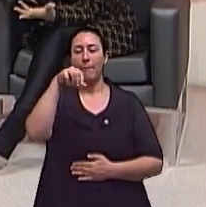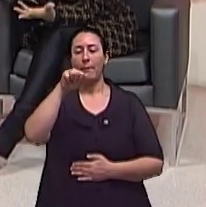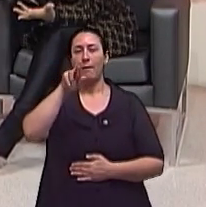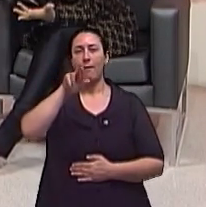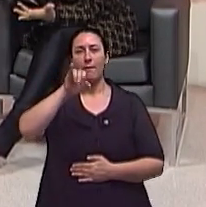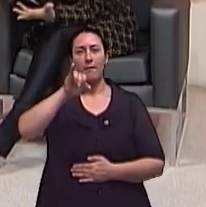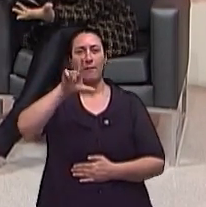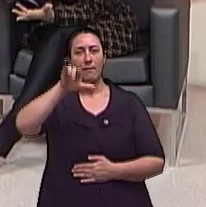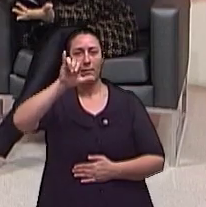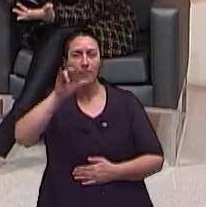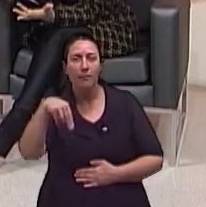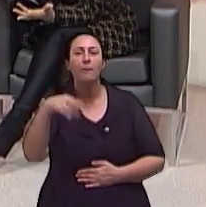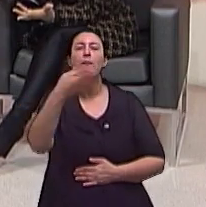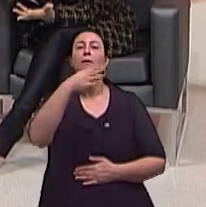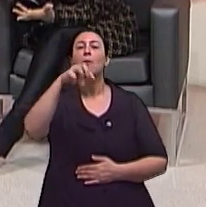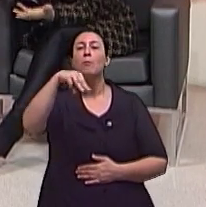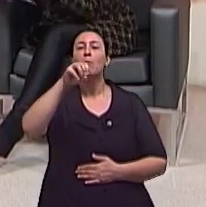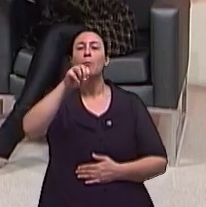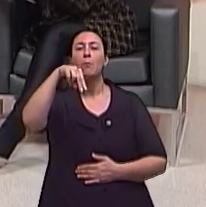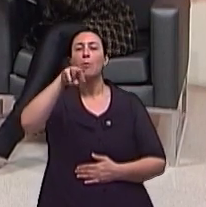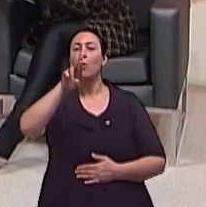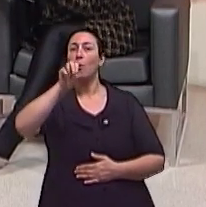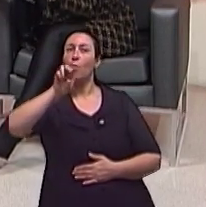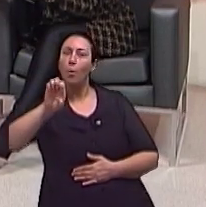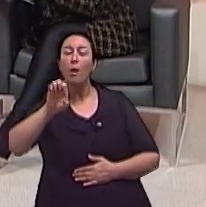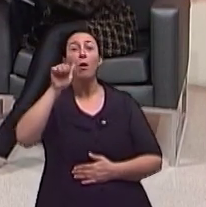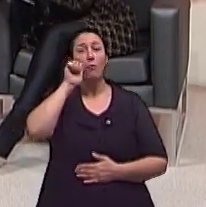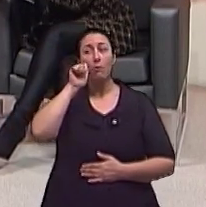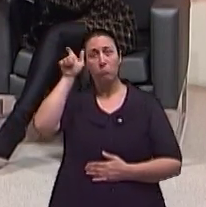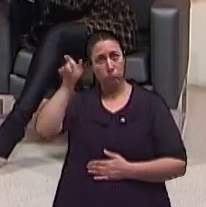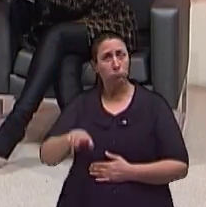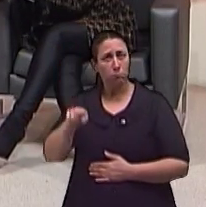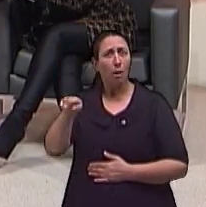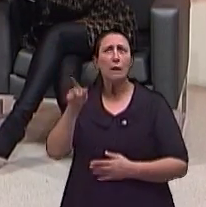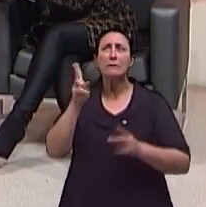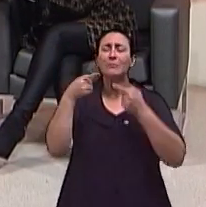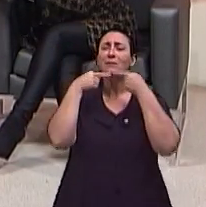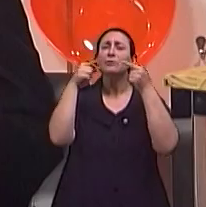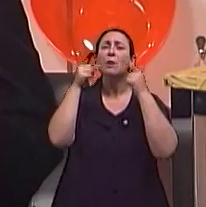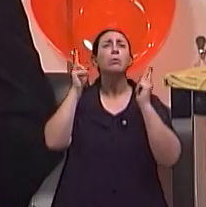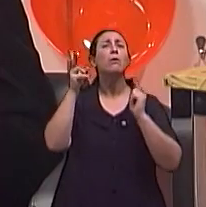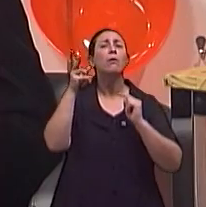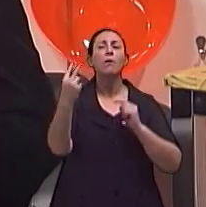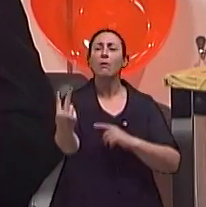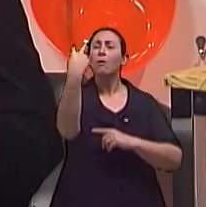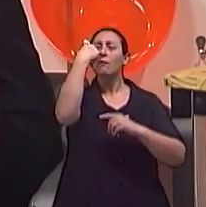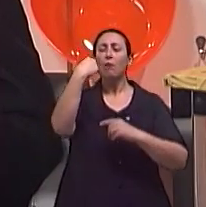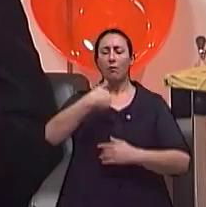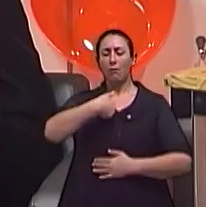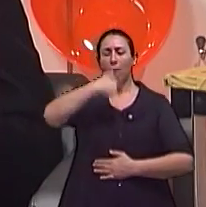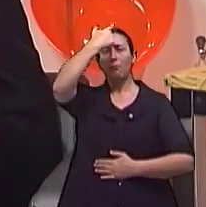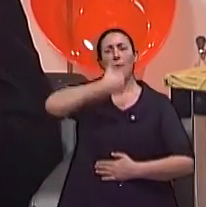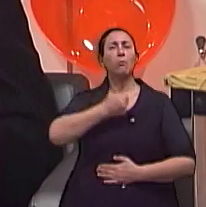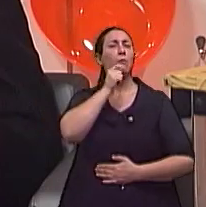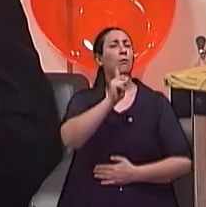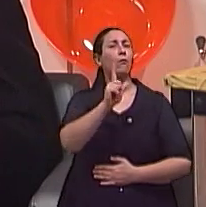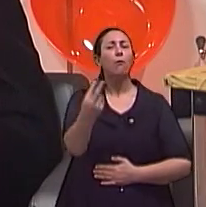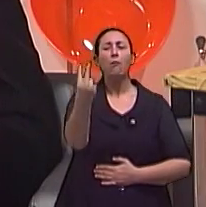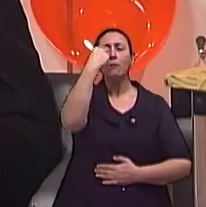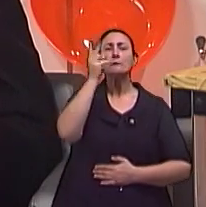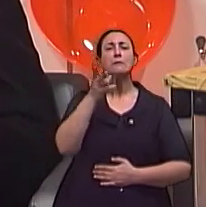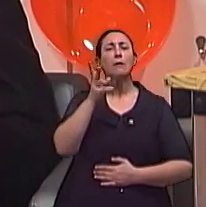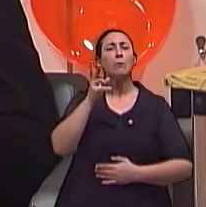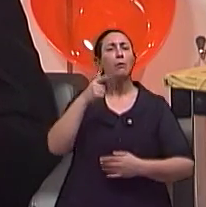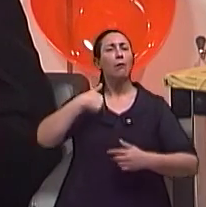com a personagem e não com a Merlin. Sim. E ela até se queixava disso, está certo? Sim, ela buscou sempre